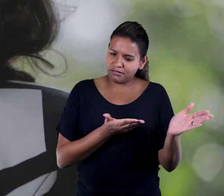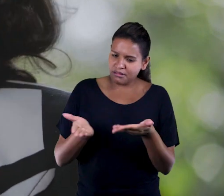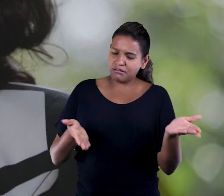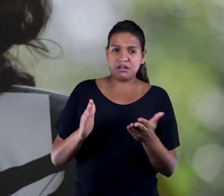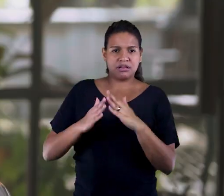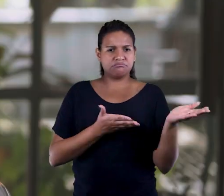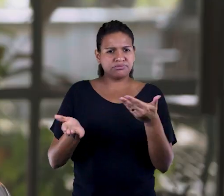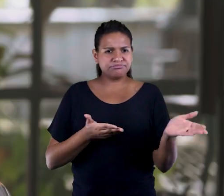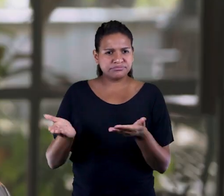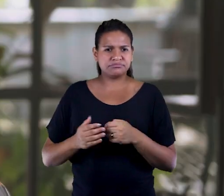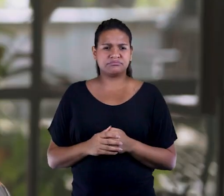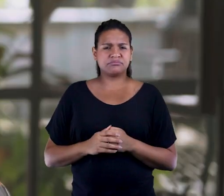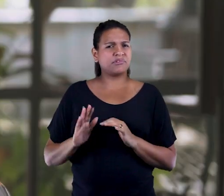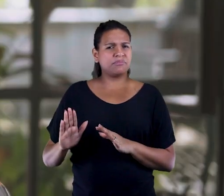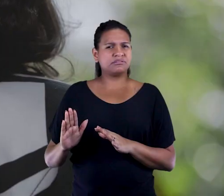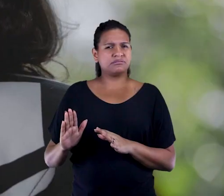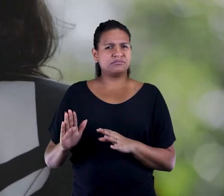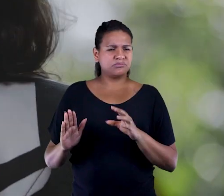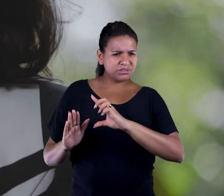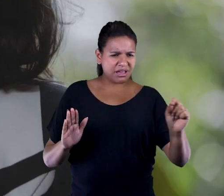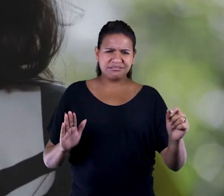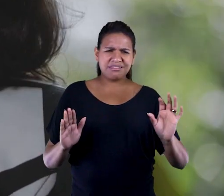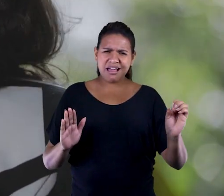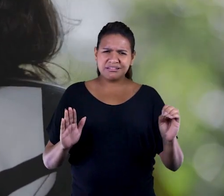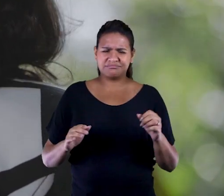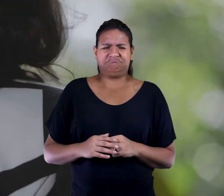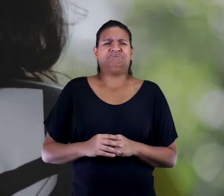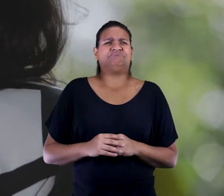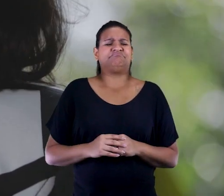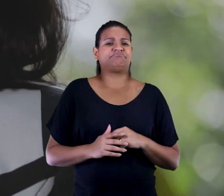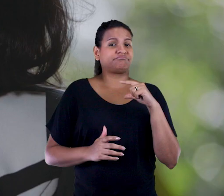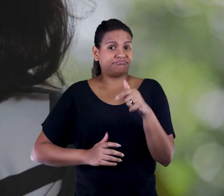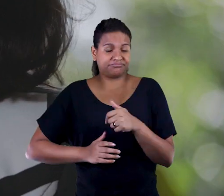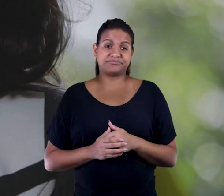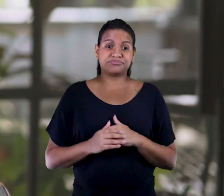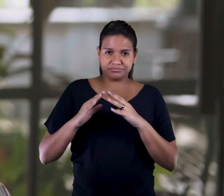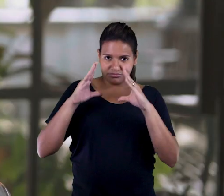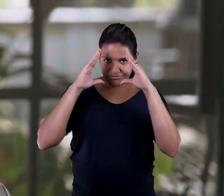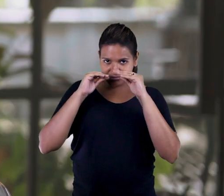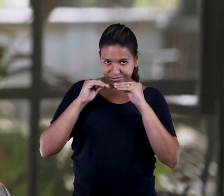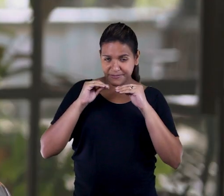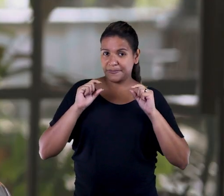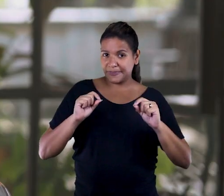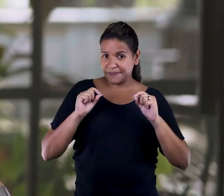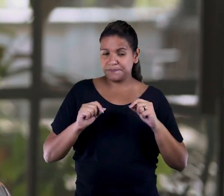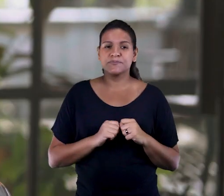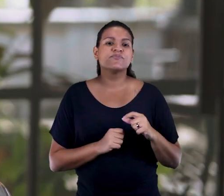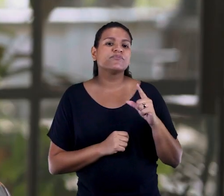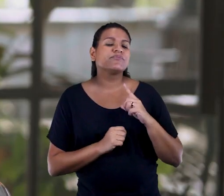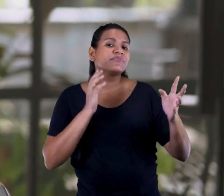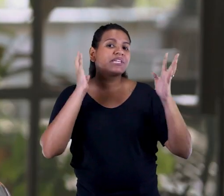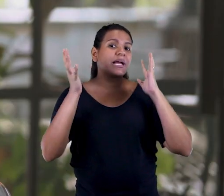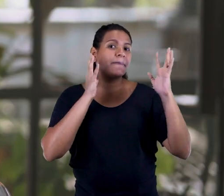serem entregues animais, mas não via nenhum animal sair. Até que uma noite, um pouco antes do lixeiro passar, a Dalva, então, saiu